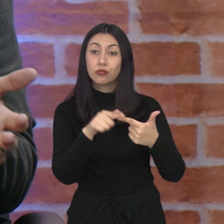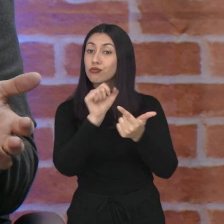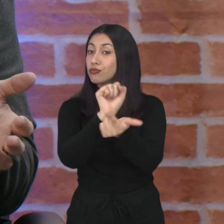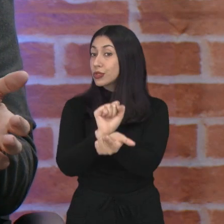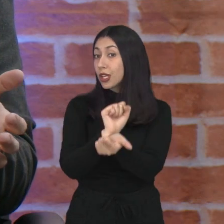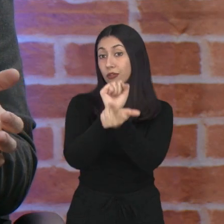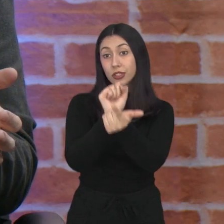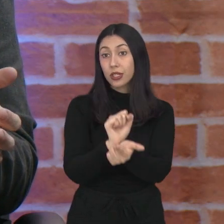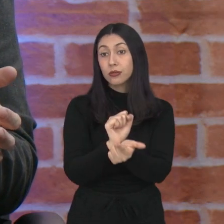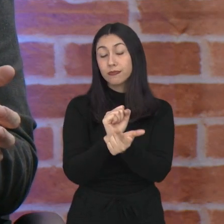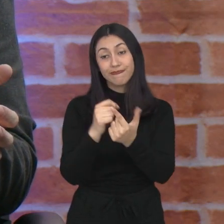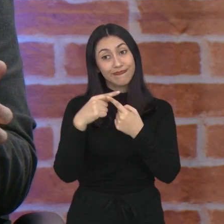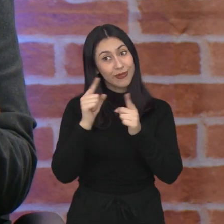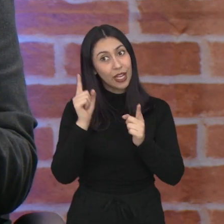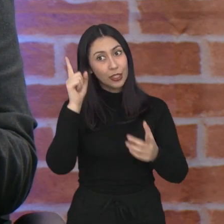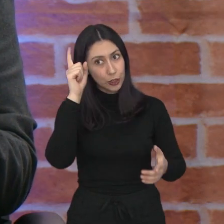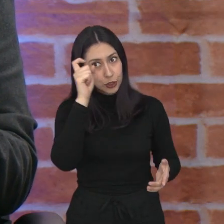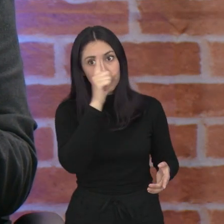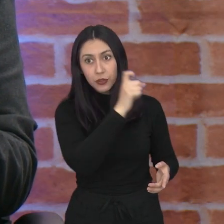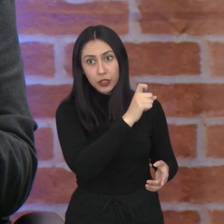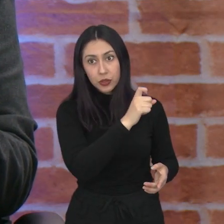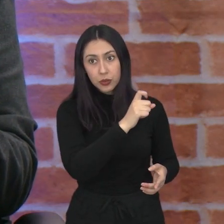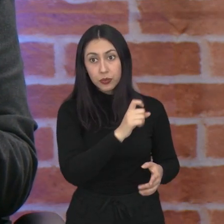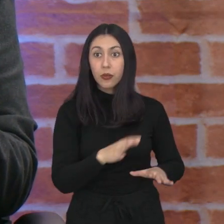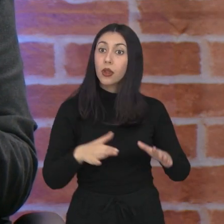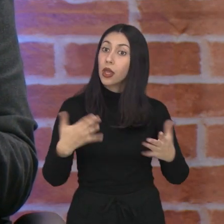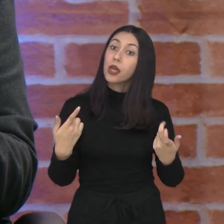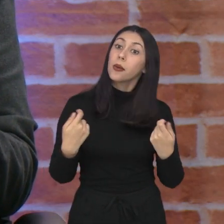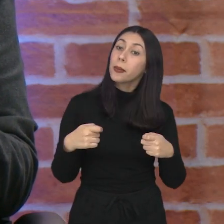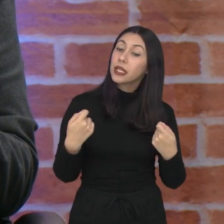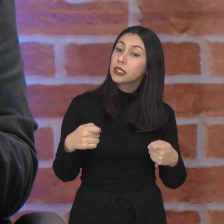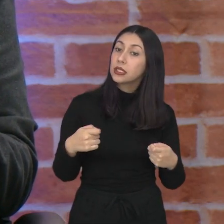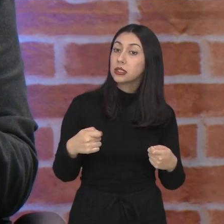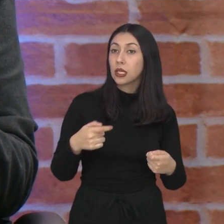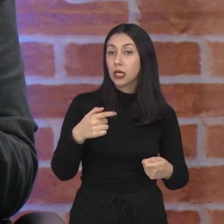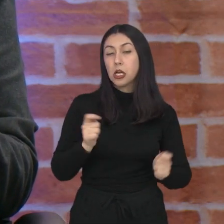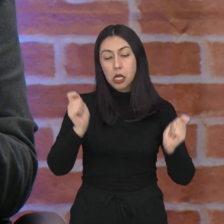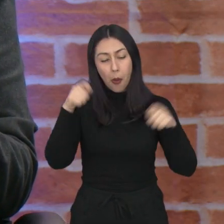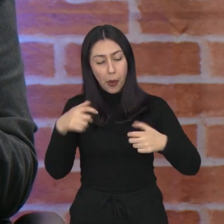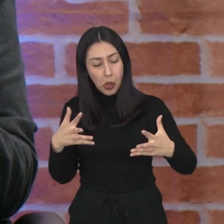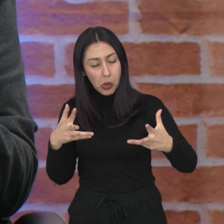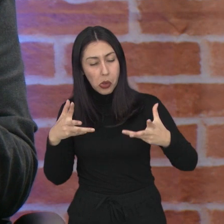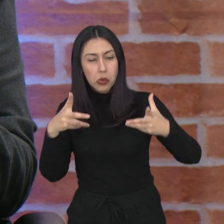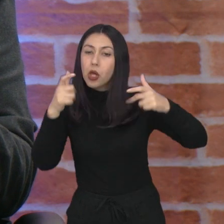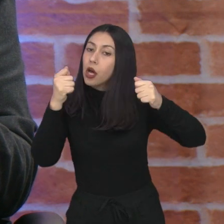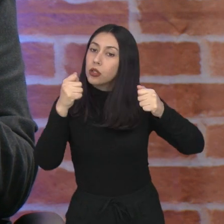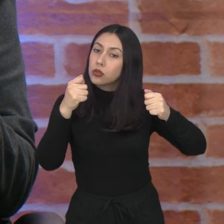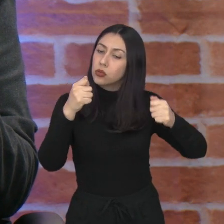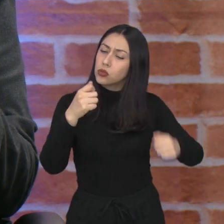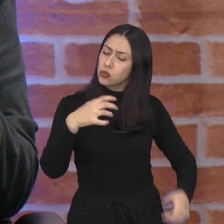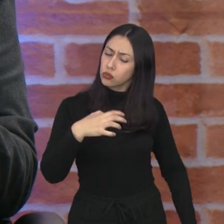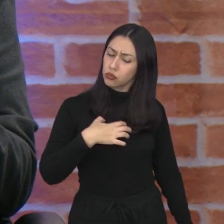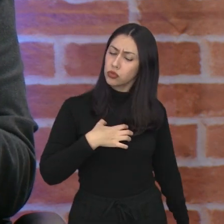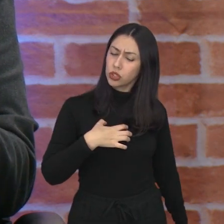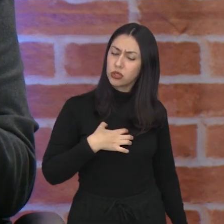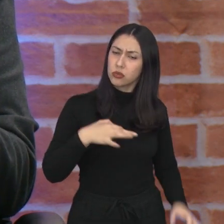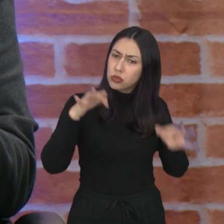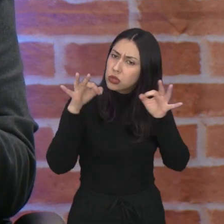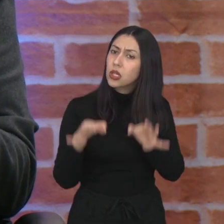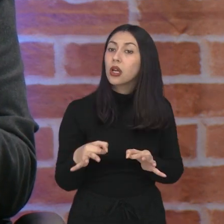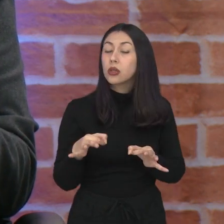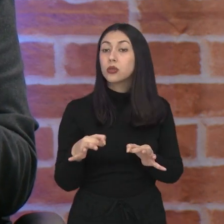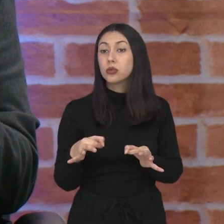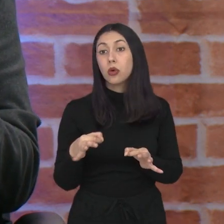muito mais difícil. Então, daí vem o talento, a classe, o seu trabalho. O meu trabalho é